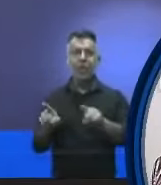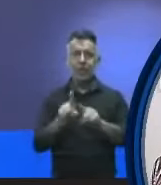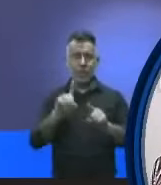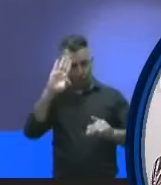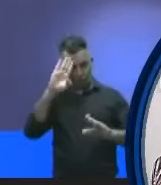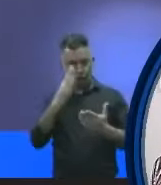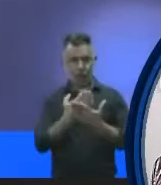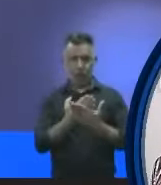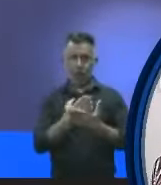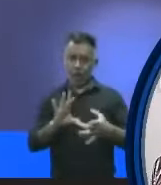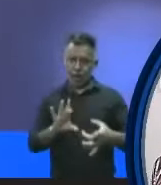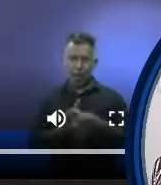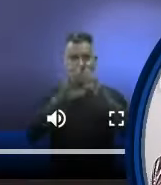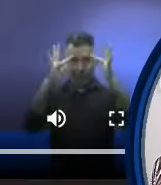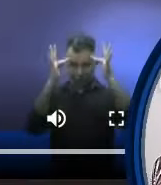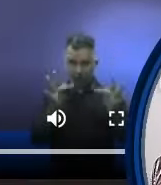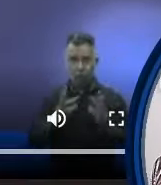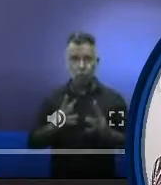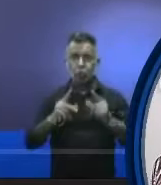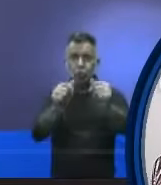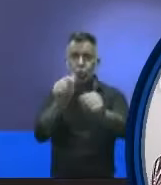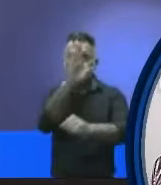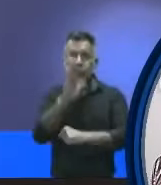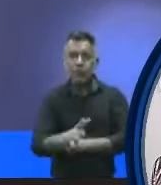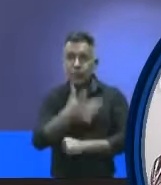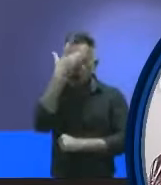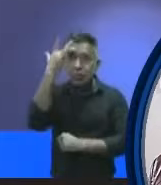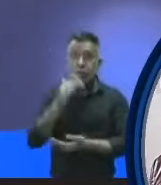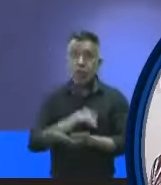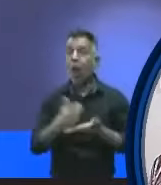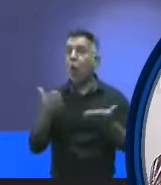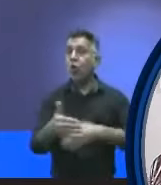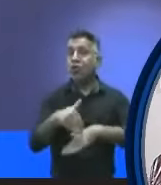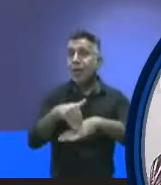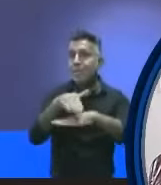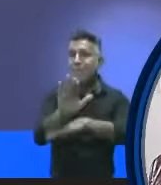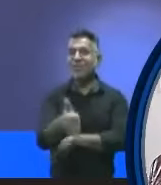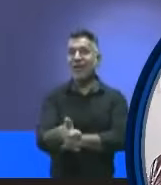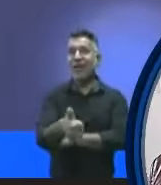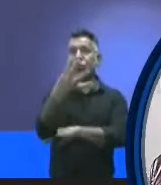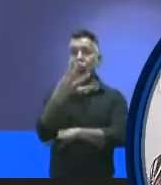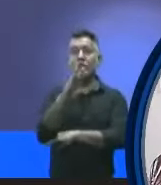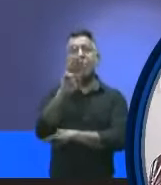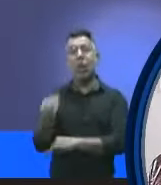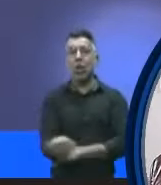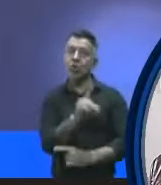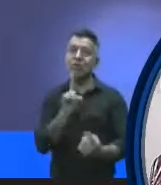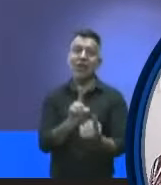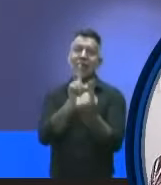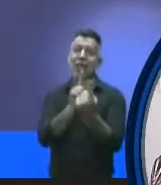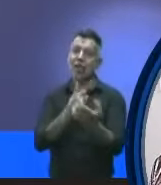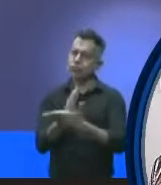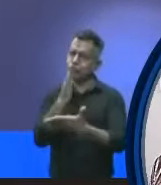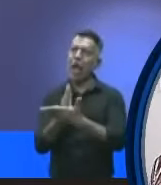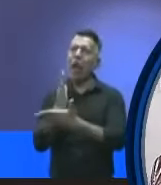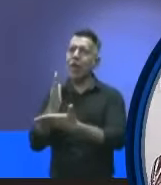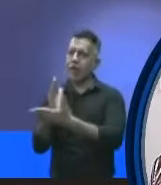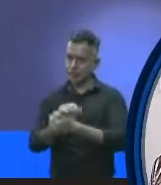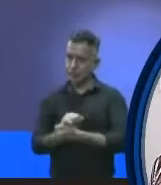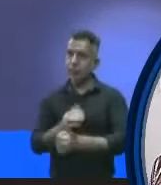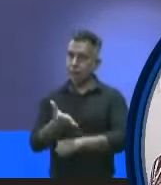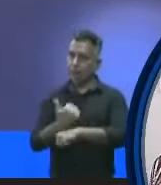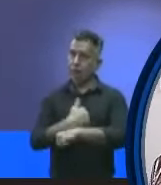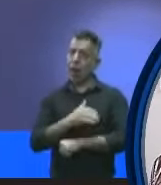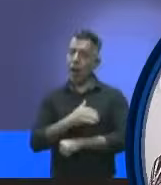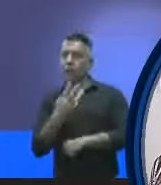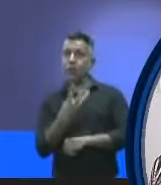fidelização, está disponível para todos os brasileiros. Hoje, são mais de 14 milhões de clientes pré-aprovados, sendo